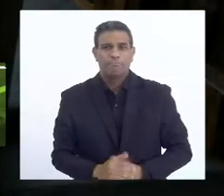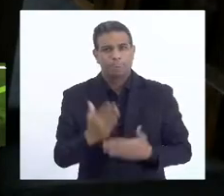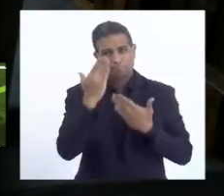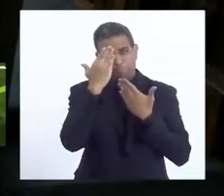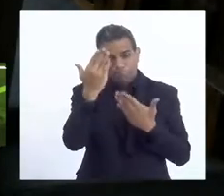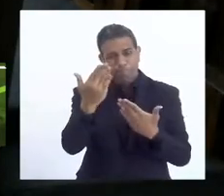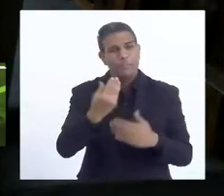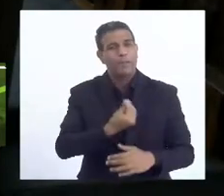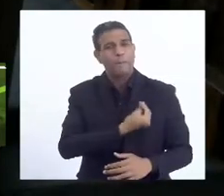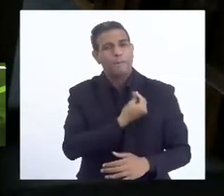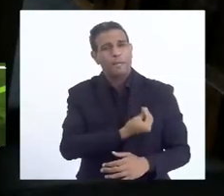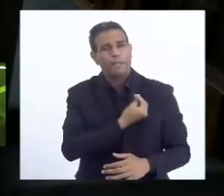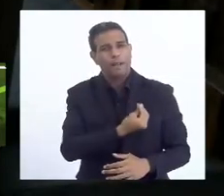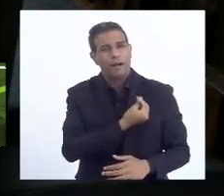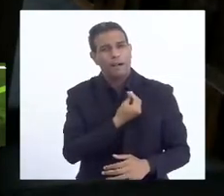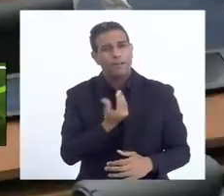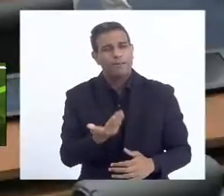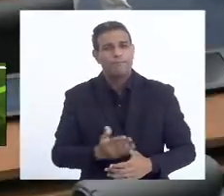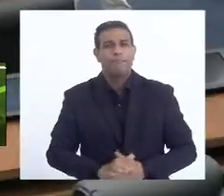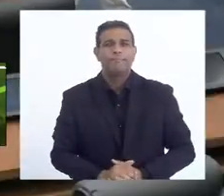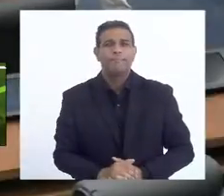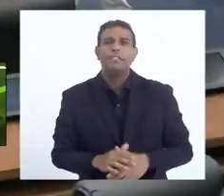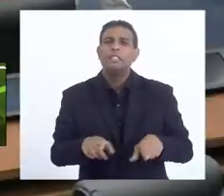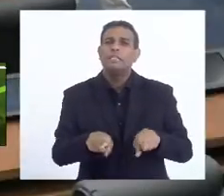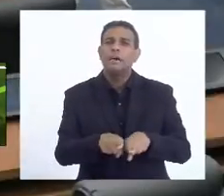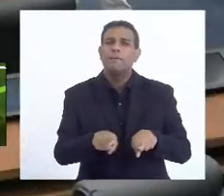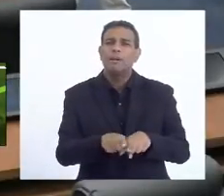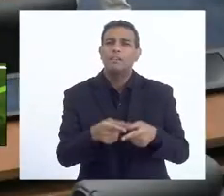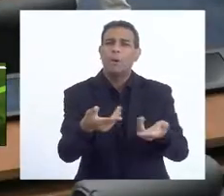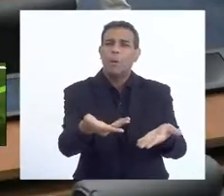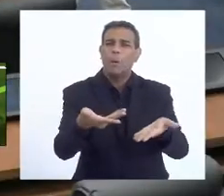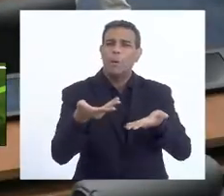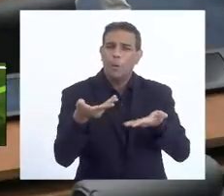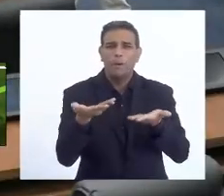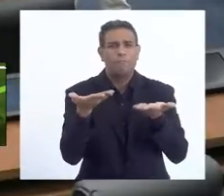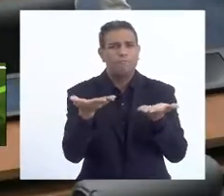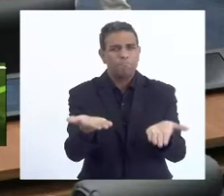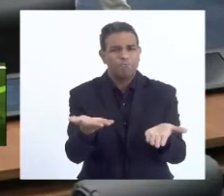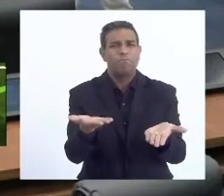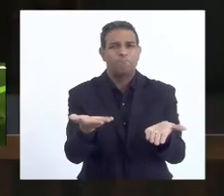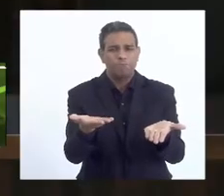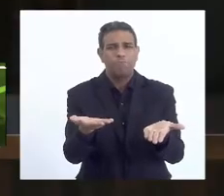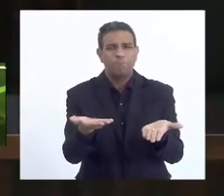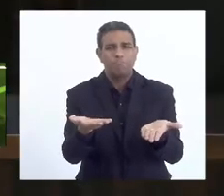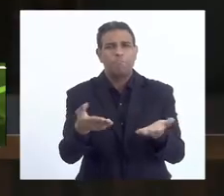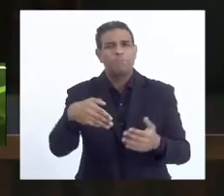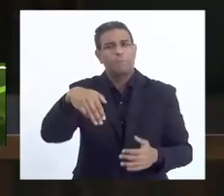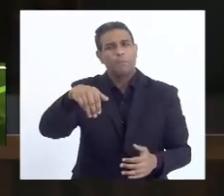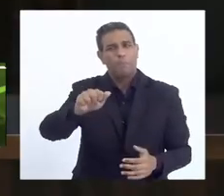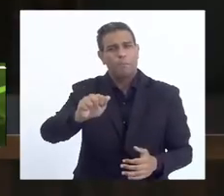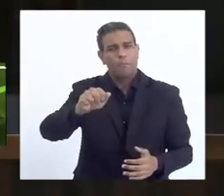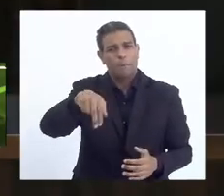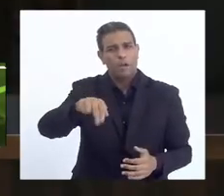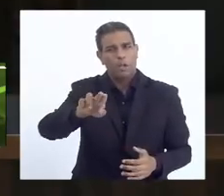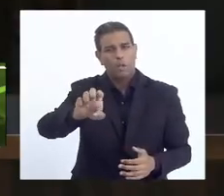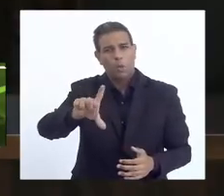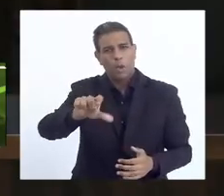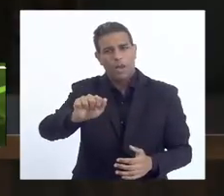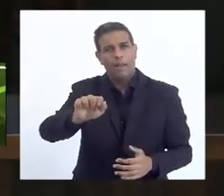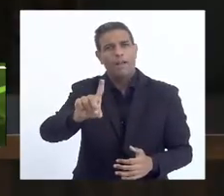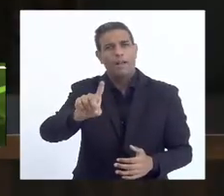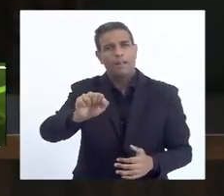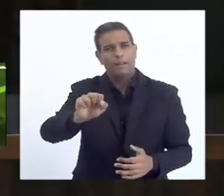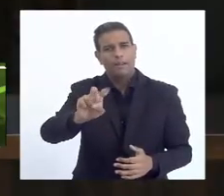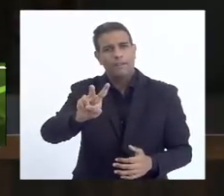Obrigado pela presença. Queria chamar também a nossa querida Manuela Dávila.